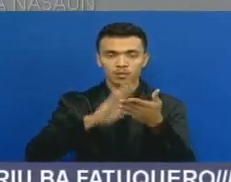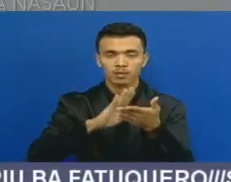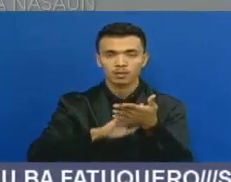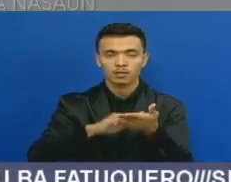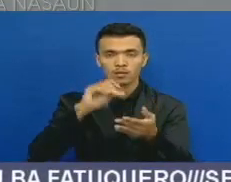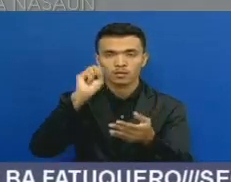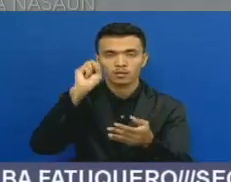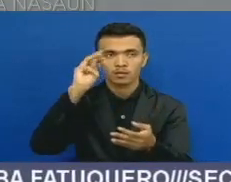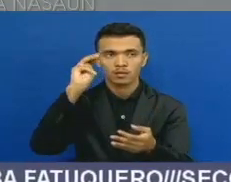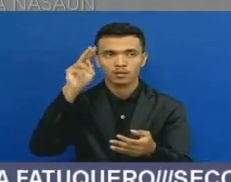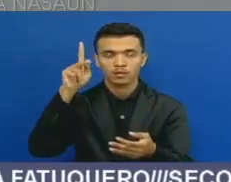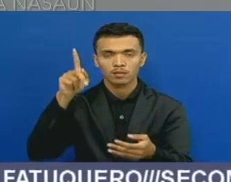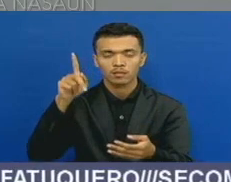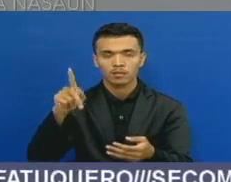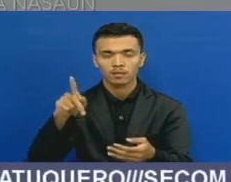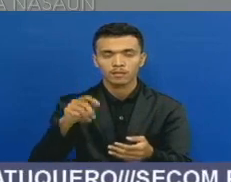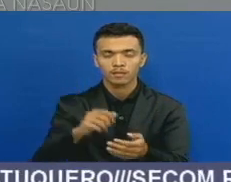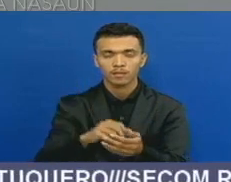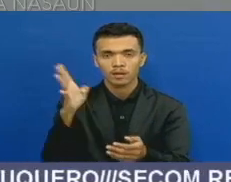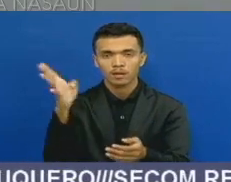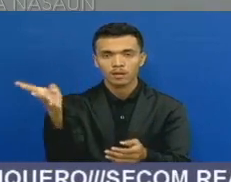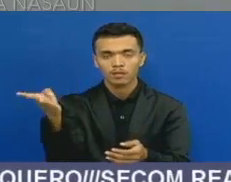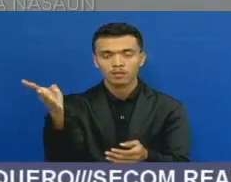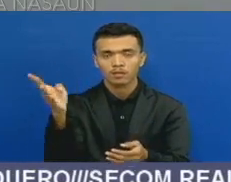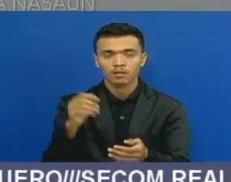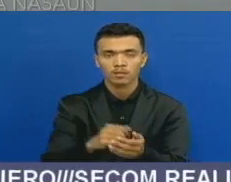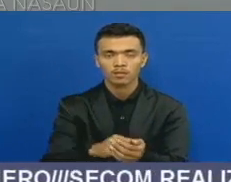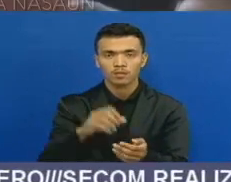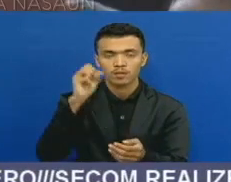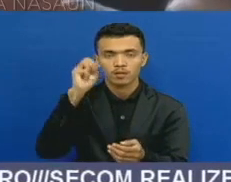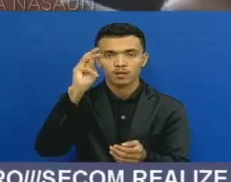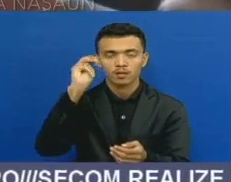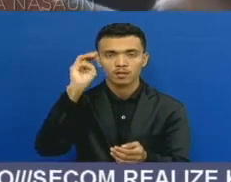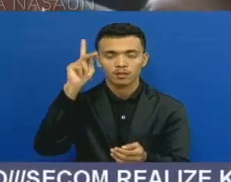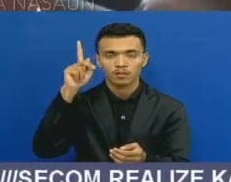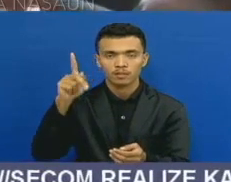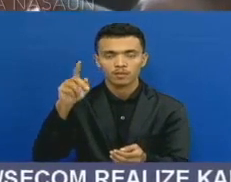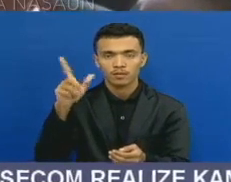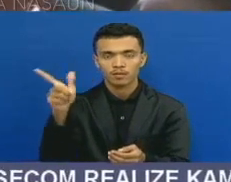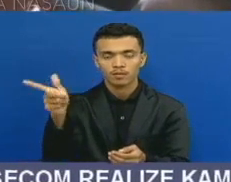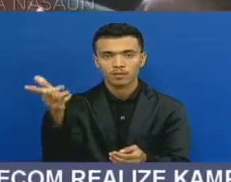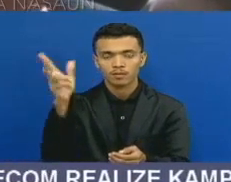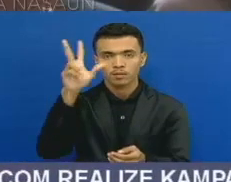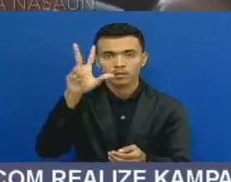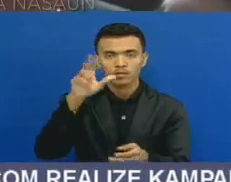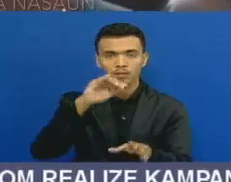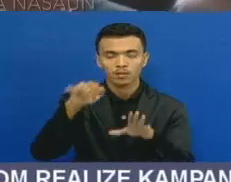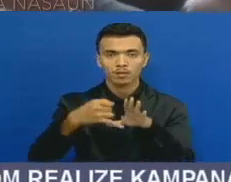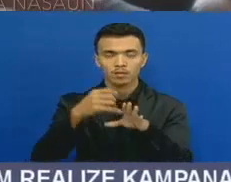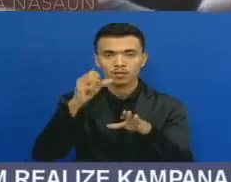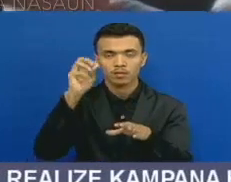Ensino Pré-Escolar Hatnulu, no Ensino Básico Central Ronulo Recintolo, inclui